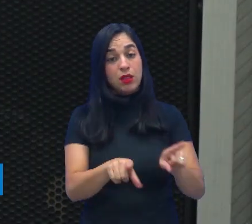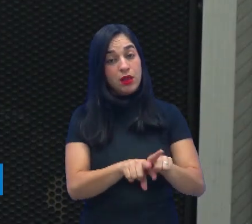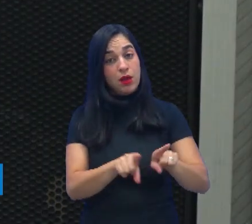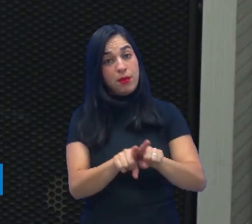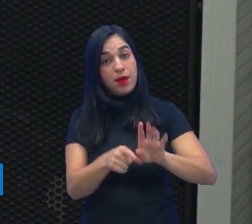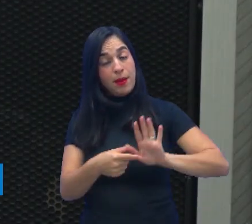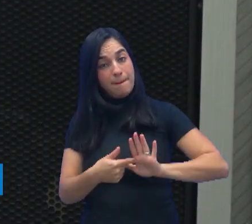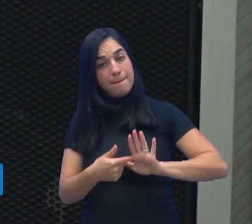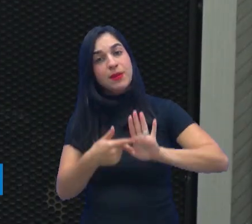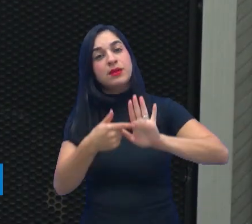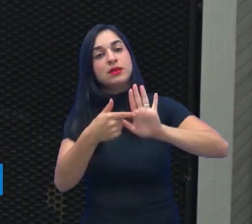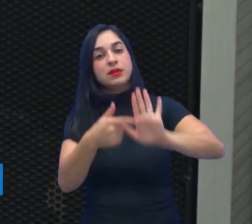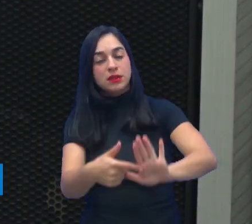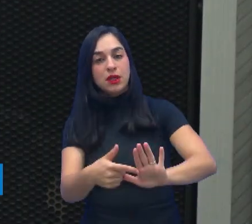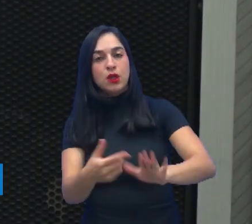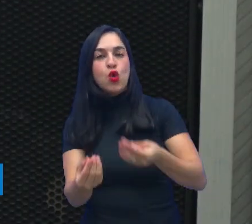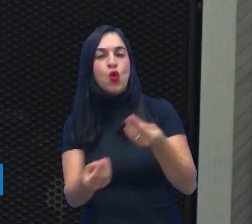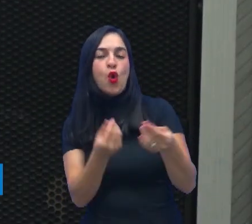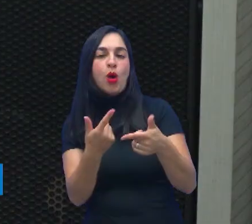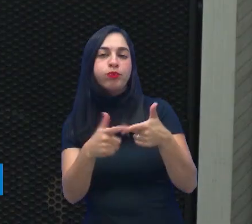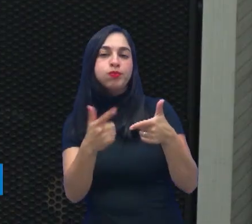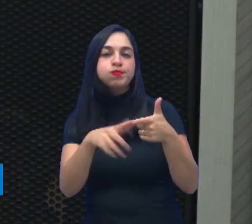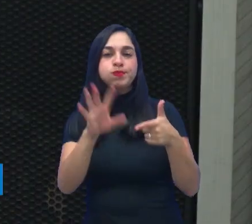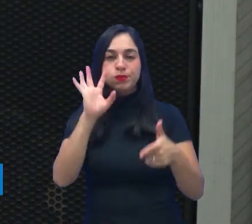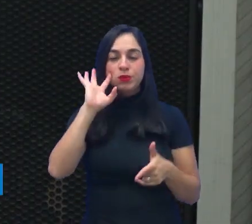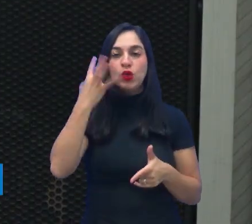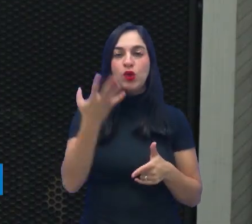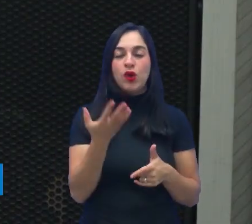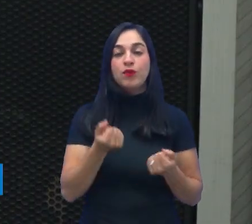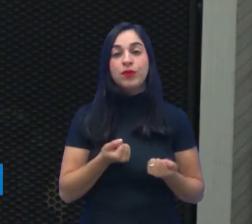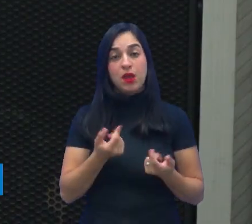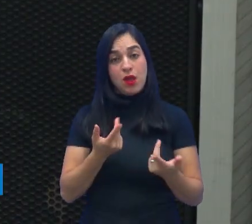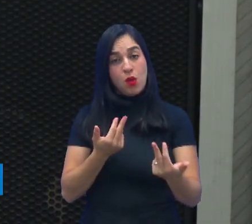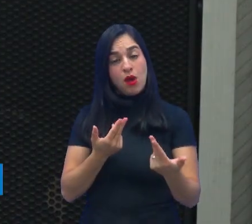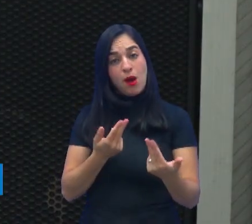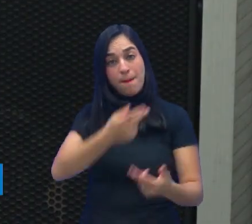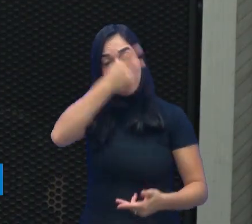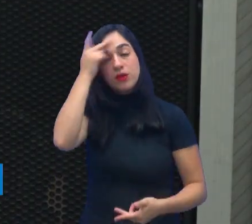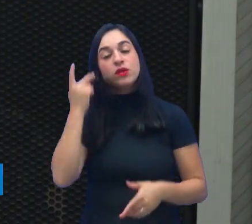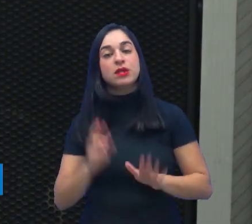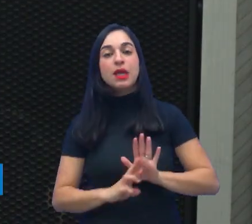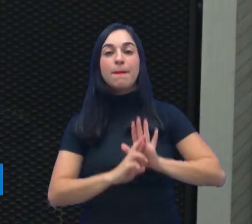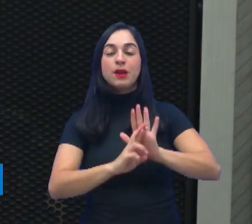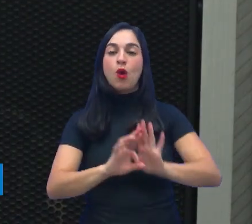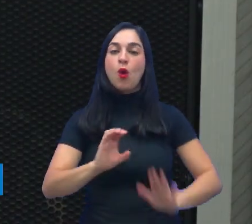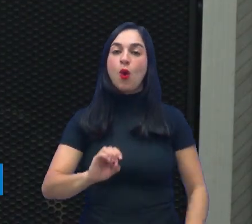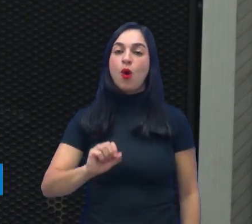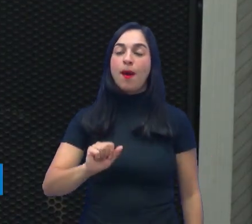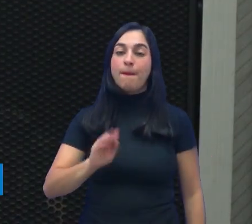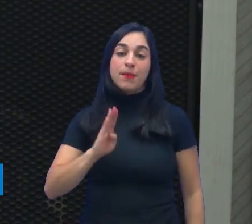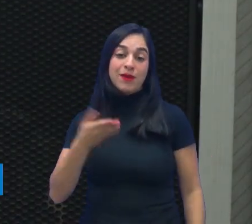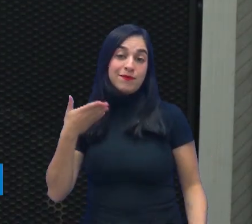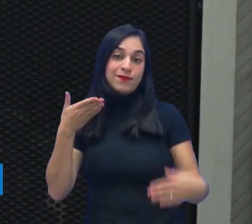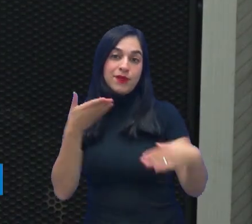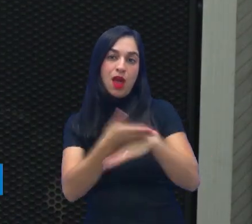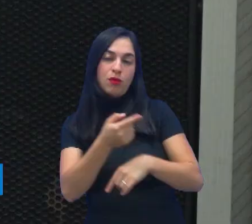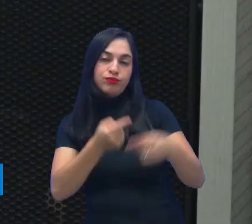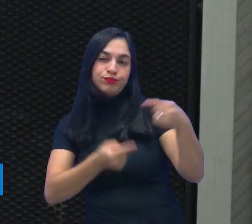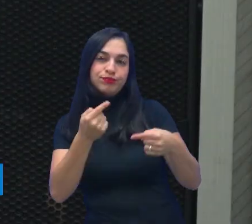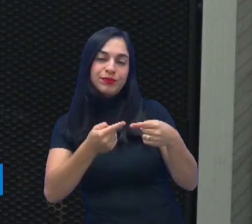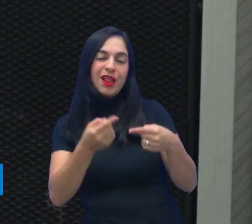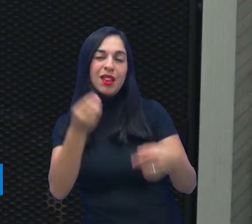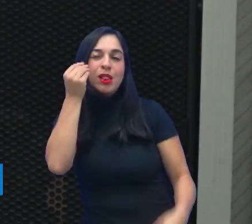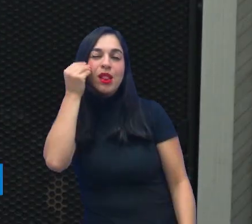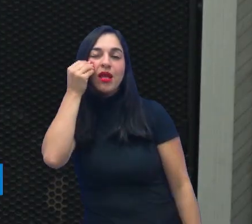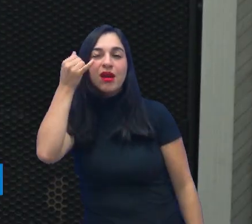soluções, como os representantes da OAB, que vieram e estão trabalhando para que não tenha nenhuma tragédia